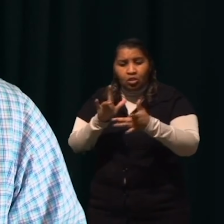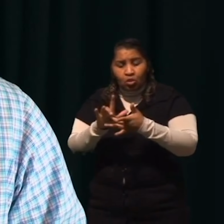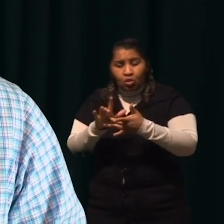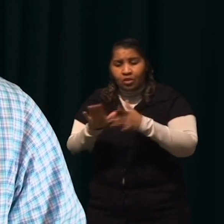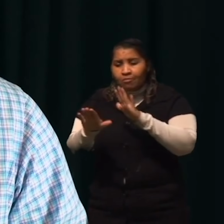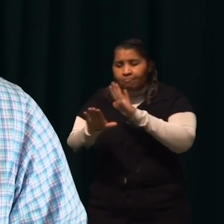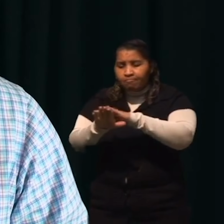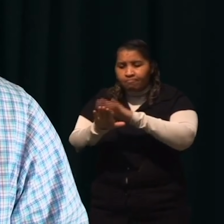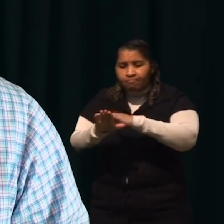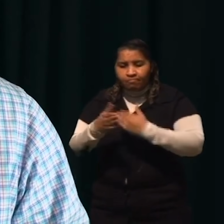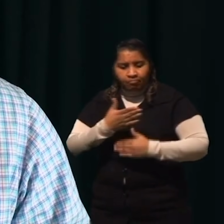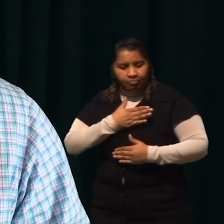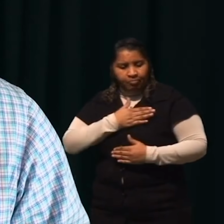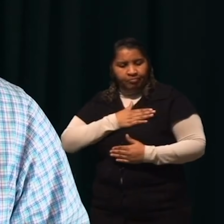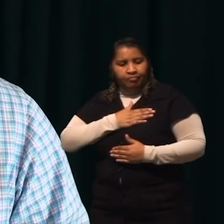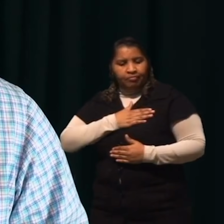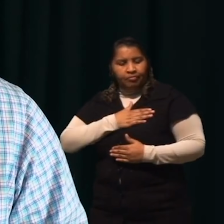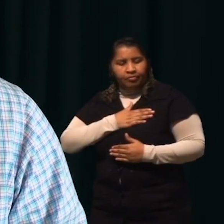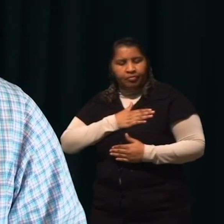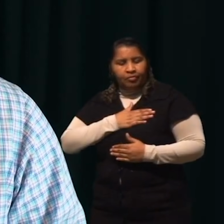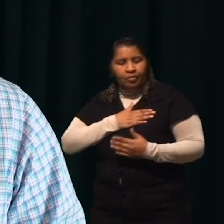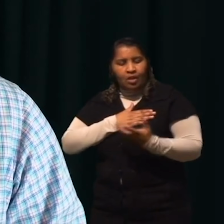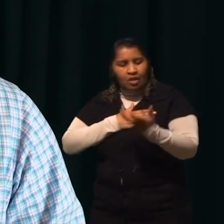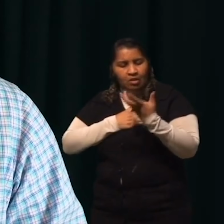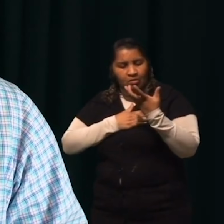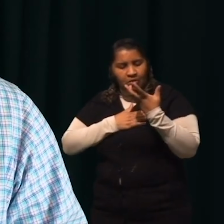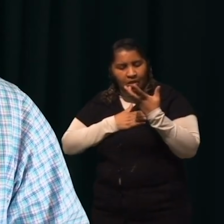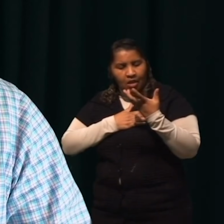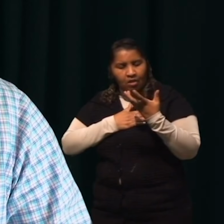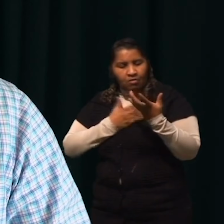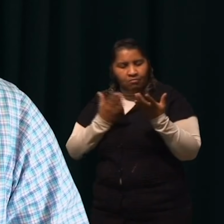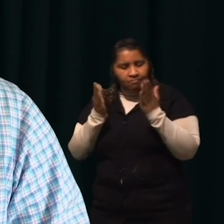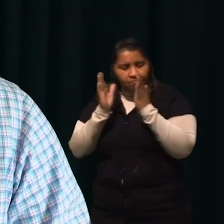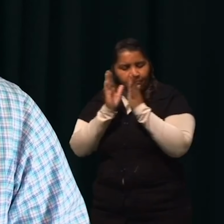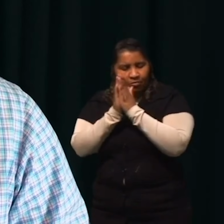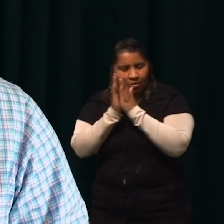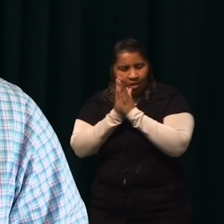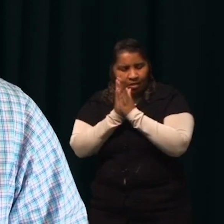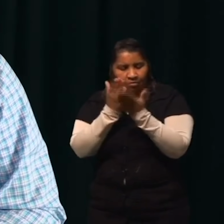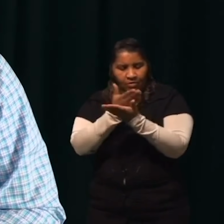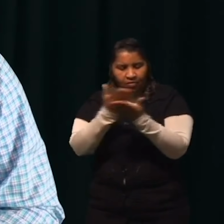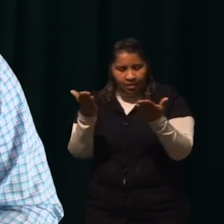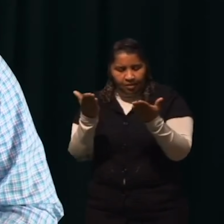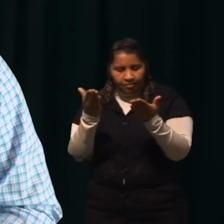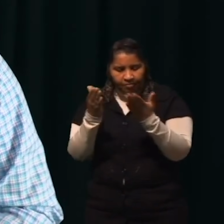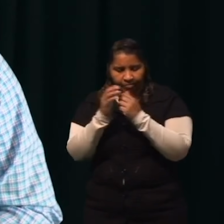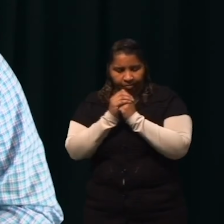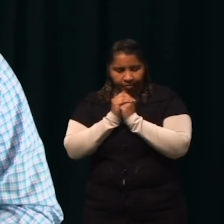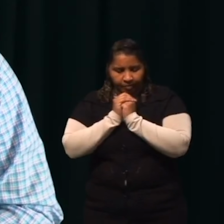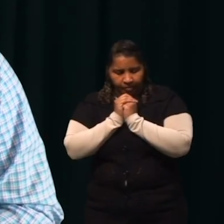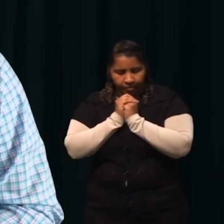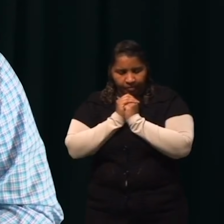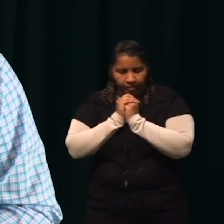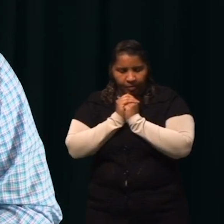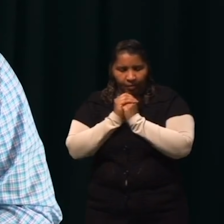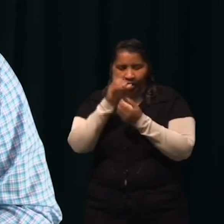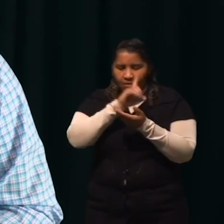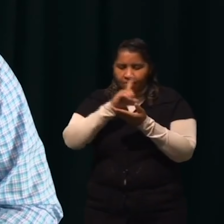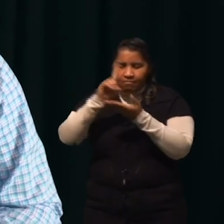então sobre o seu peito e eu preciso orar com você. Deus e Pai